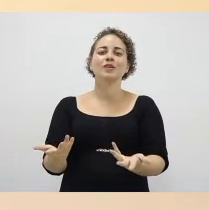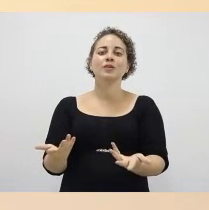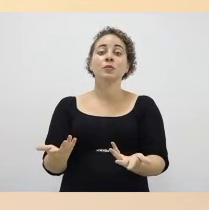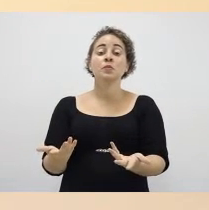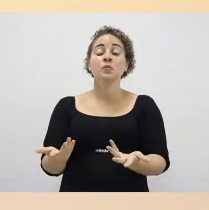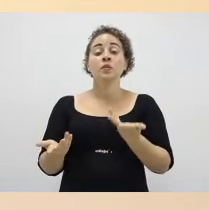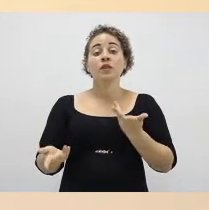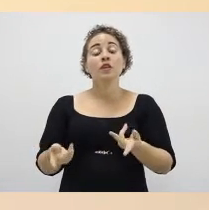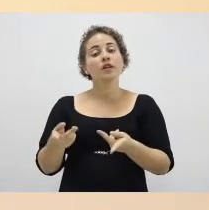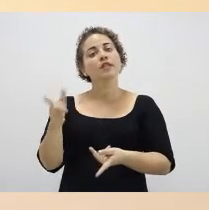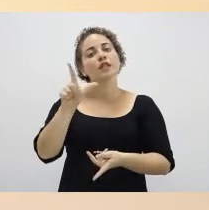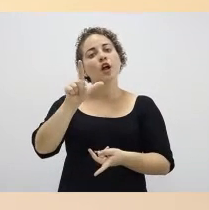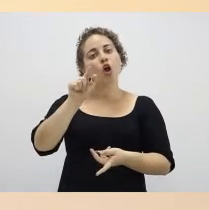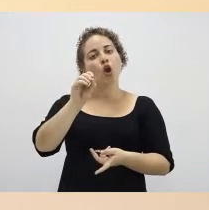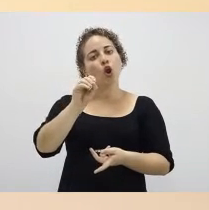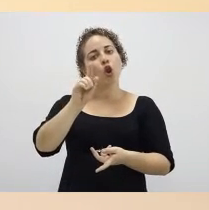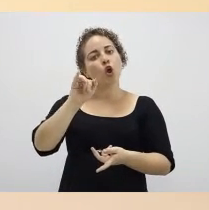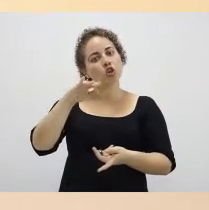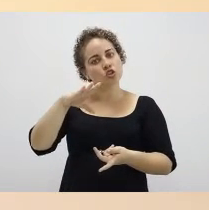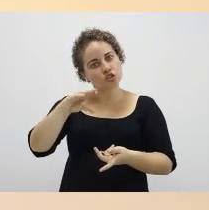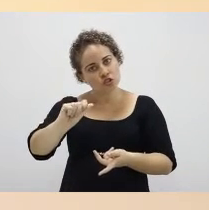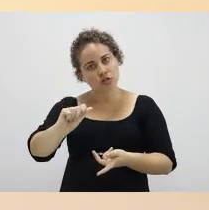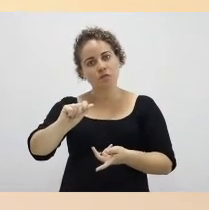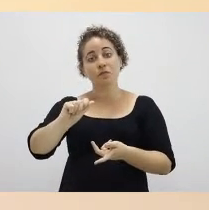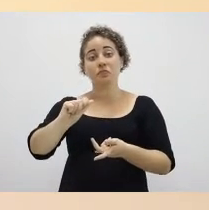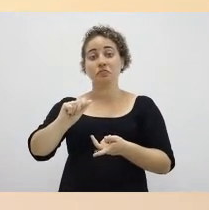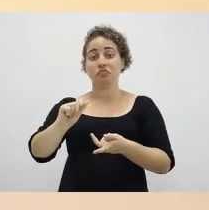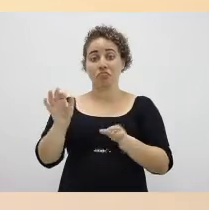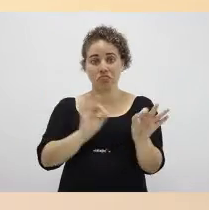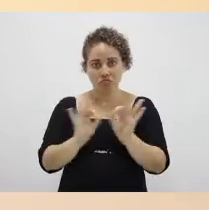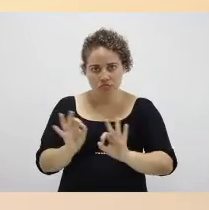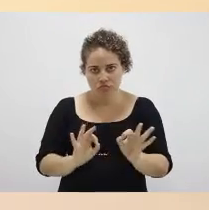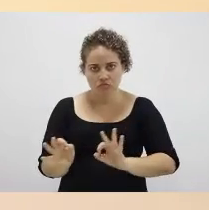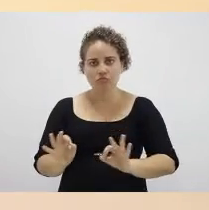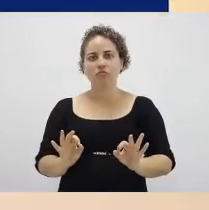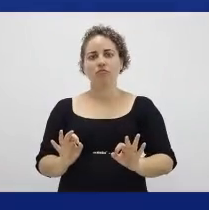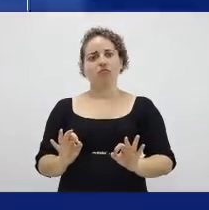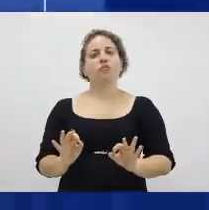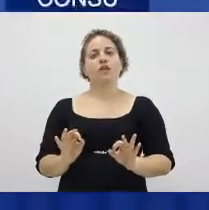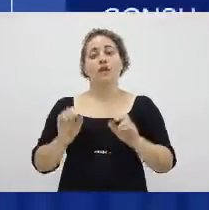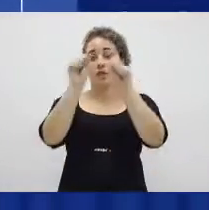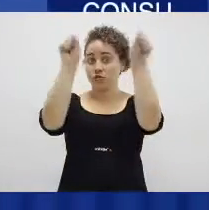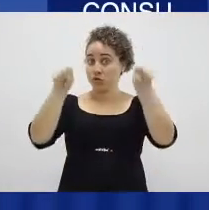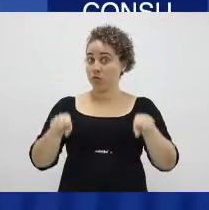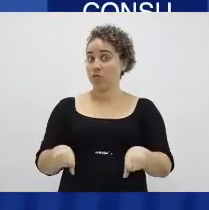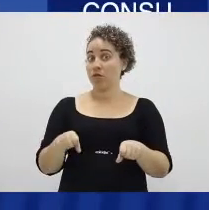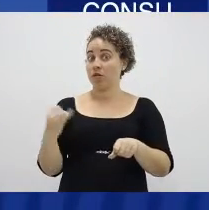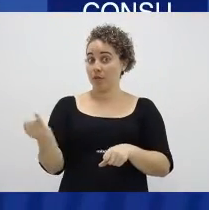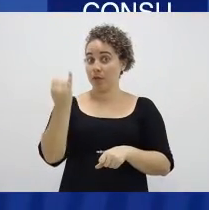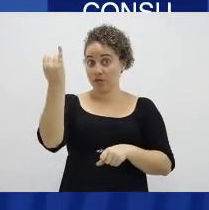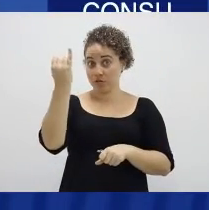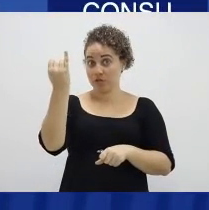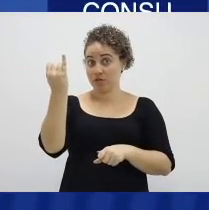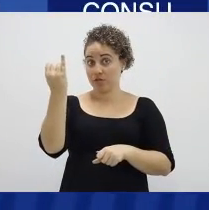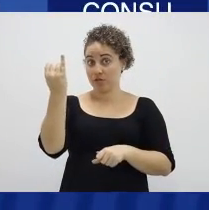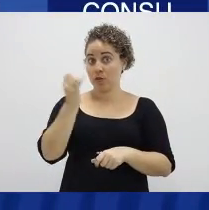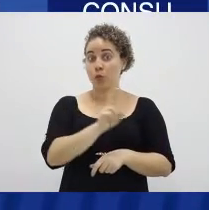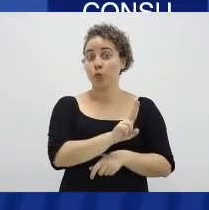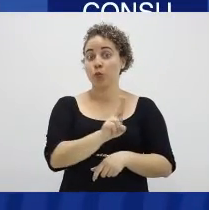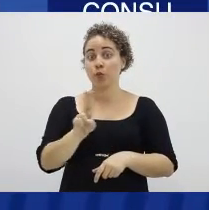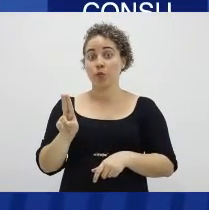de logística, nós temos um sistema muito importante, que é chamado